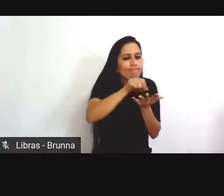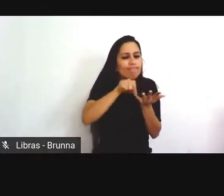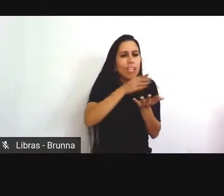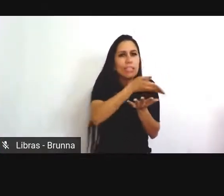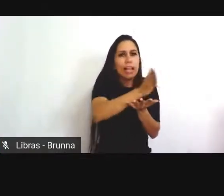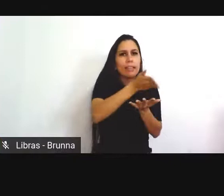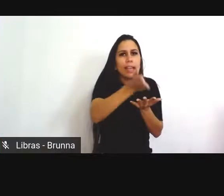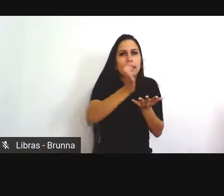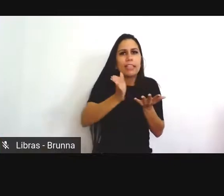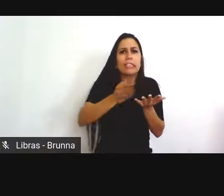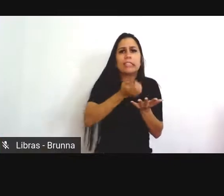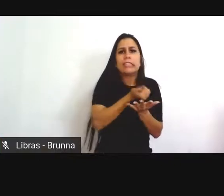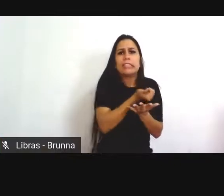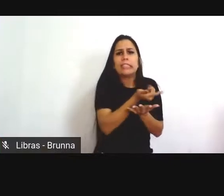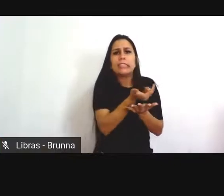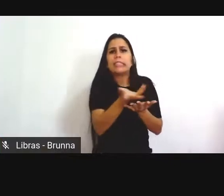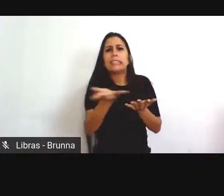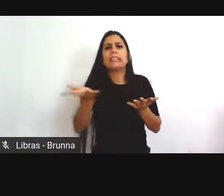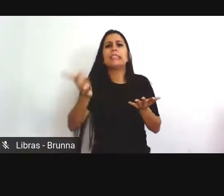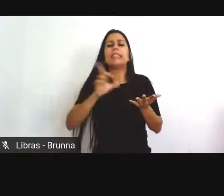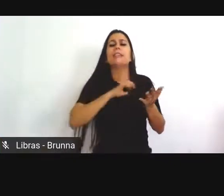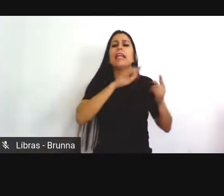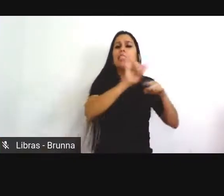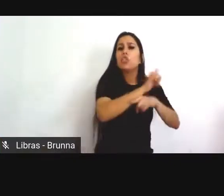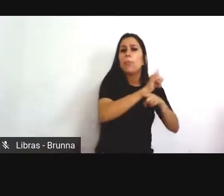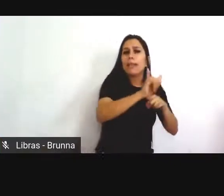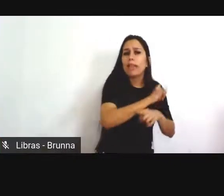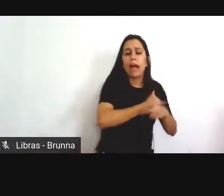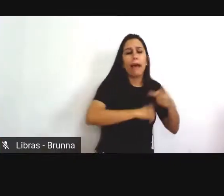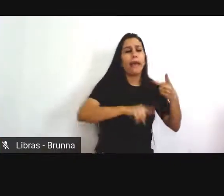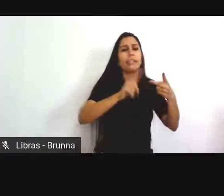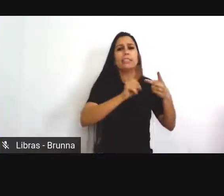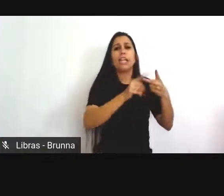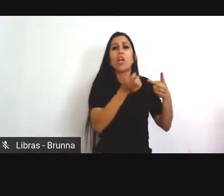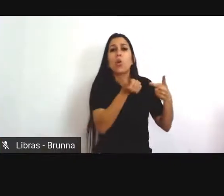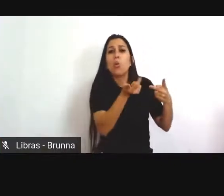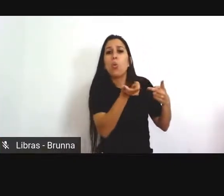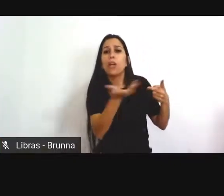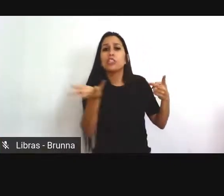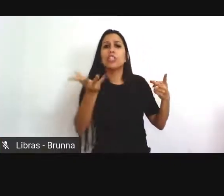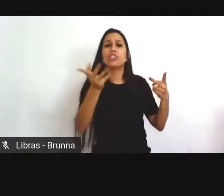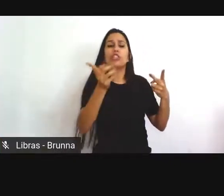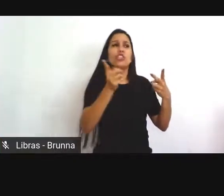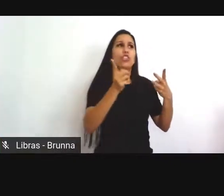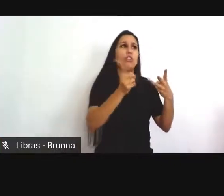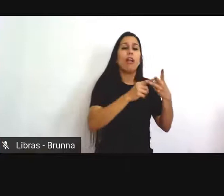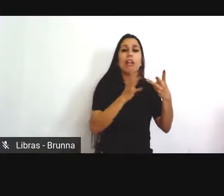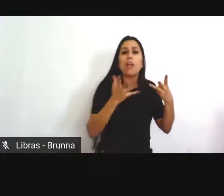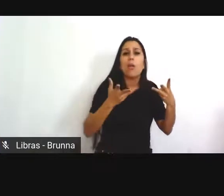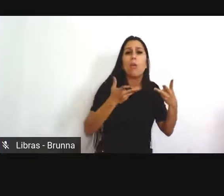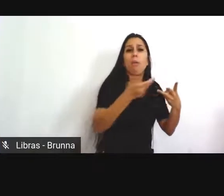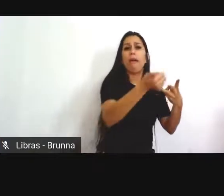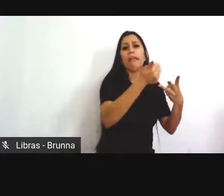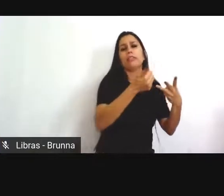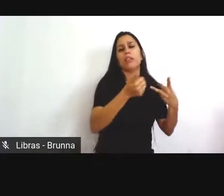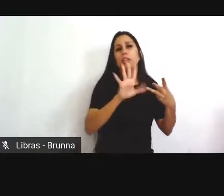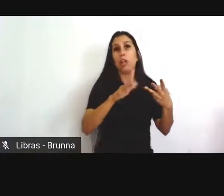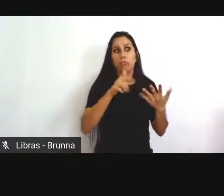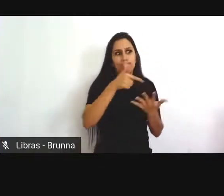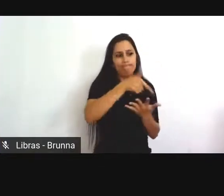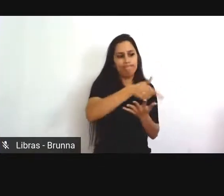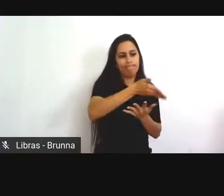quantitativos, instrumentais. Né? Essas linhas existem por alguma coisa. Você precisa